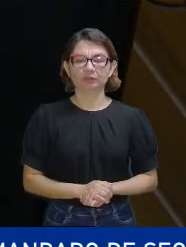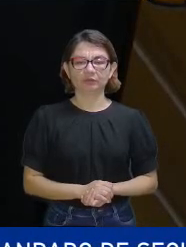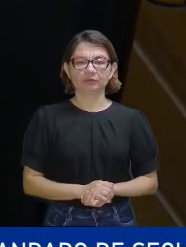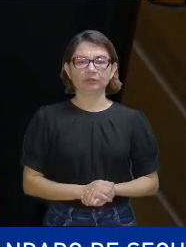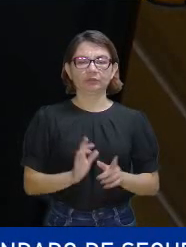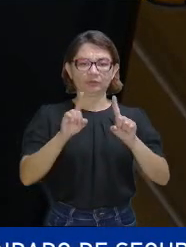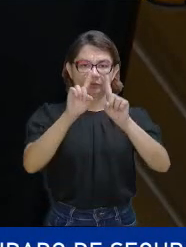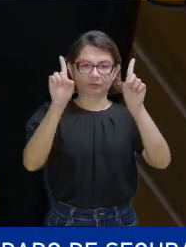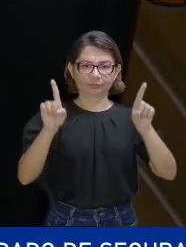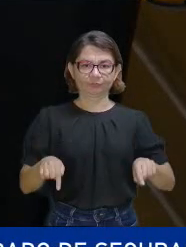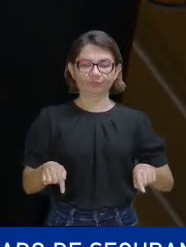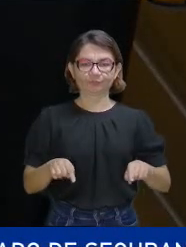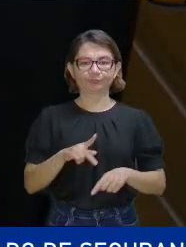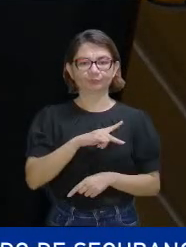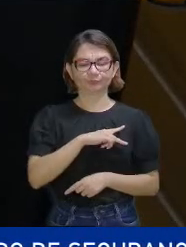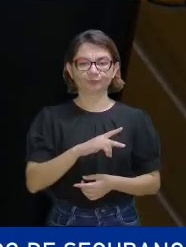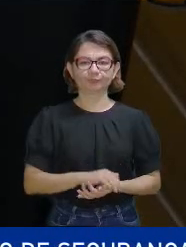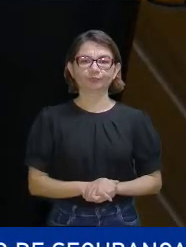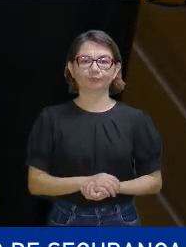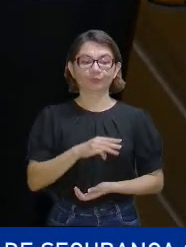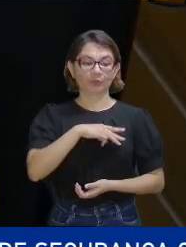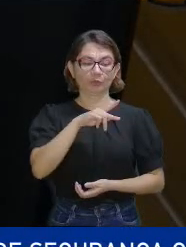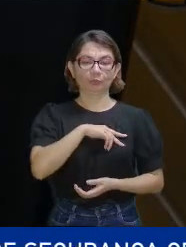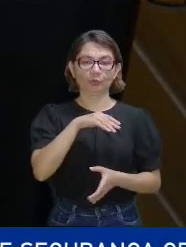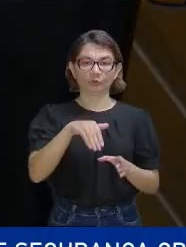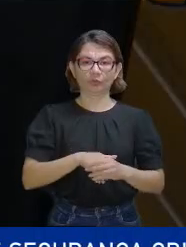Mandado de segurança criminal, número do processo